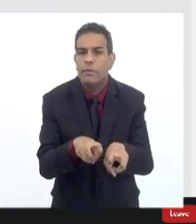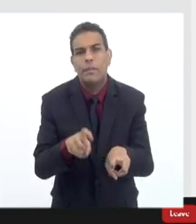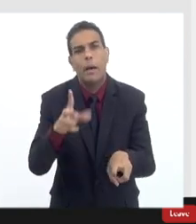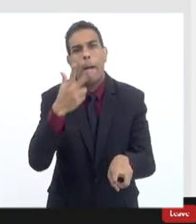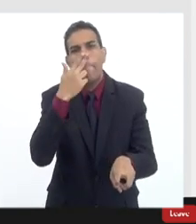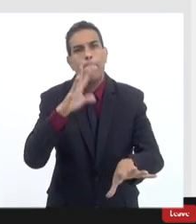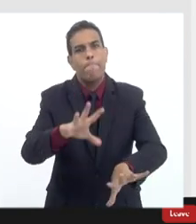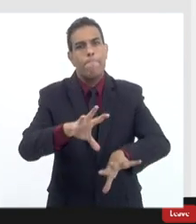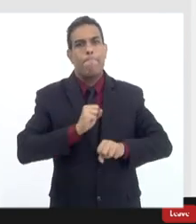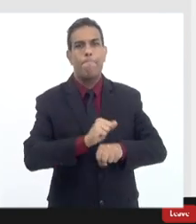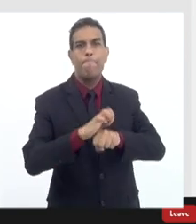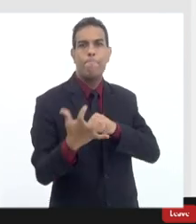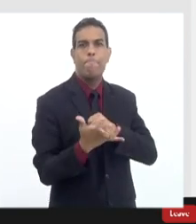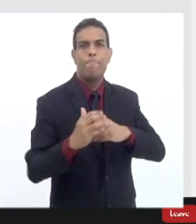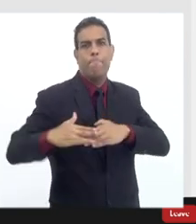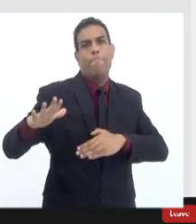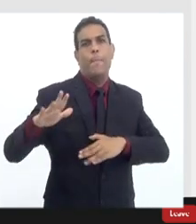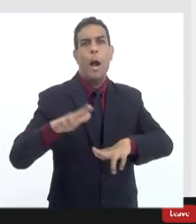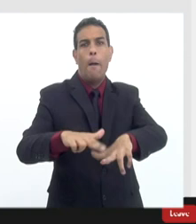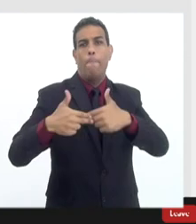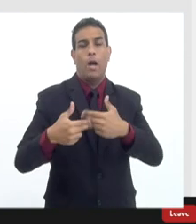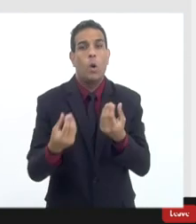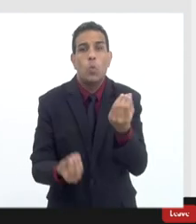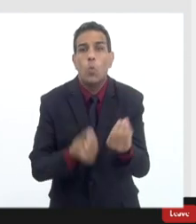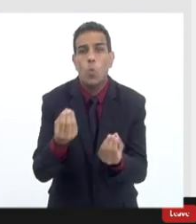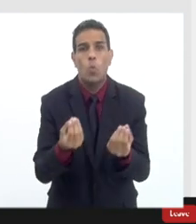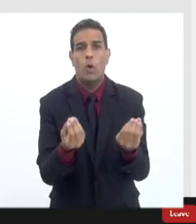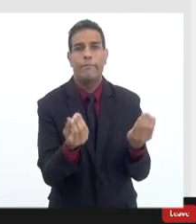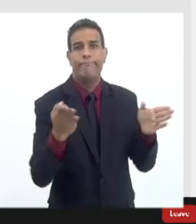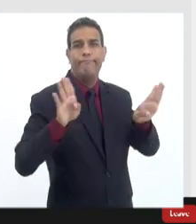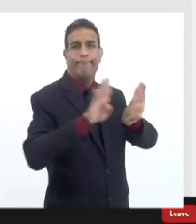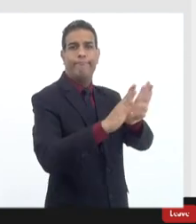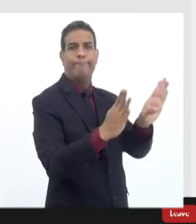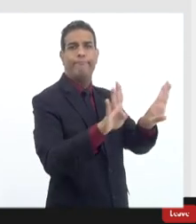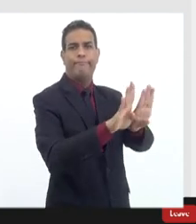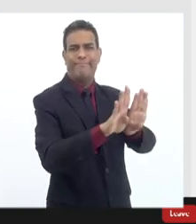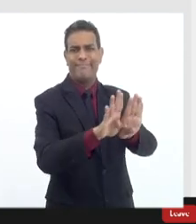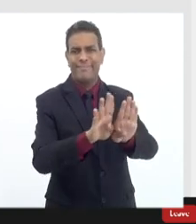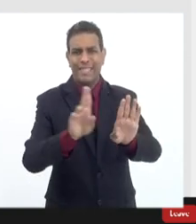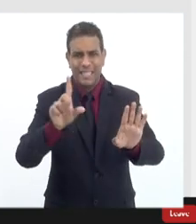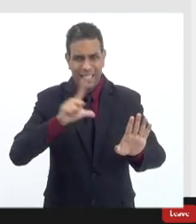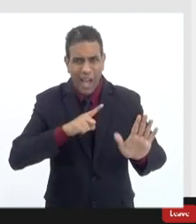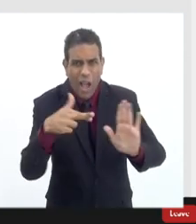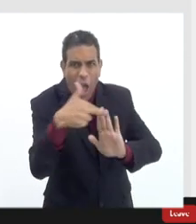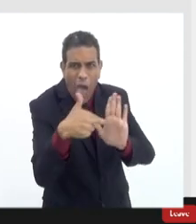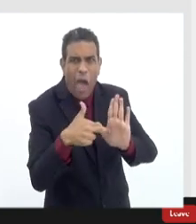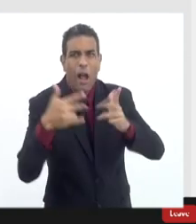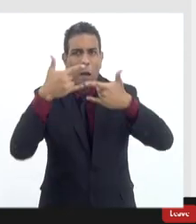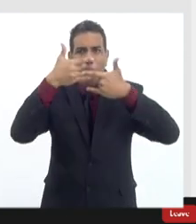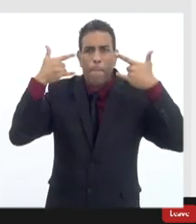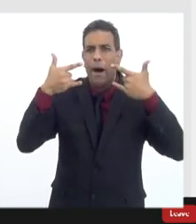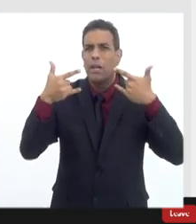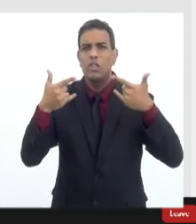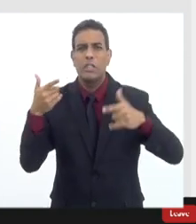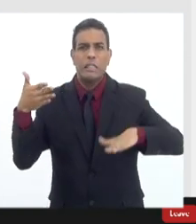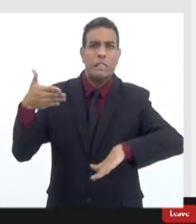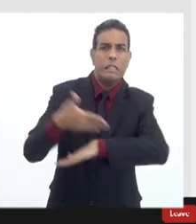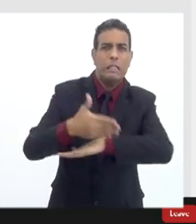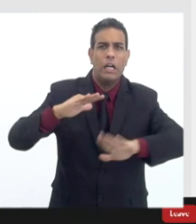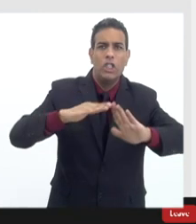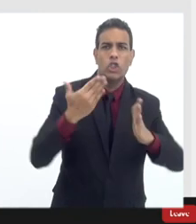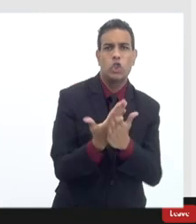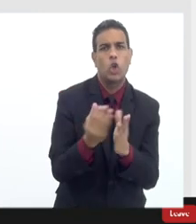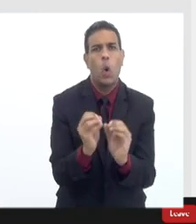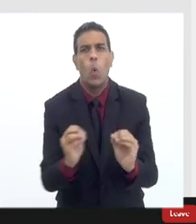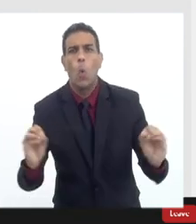adequada. E a gente sabe que não há um critério sobre o uso de máscaras que os estudantes vão usar. Isso cria da sala de